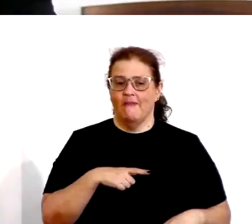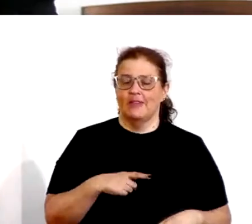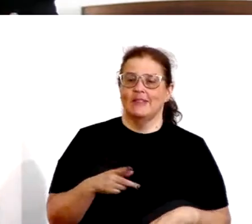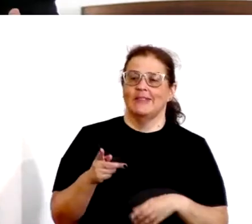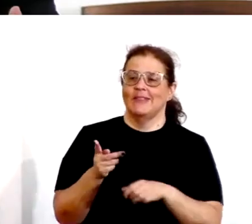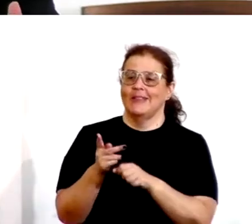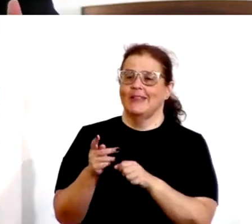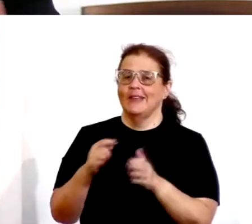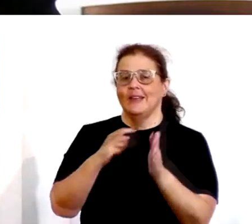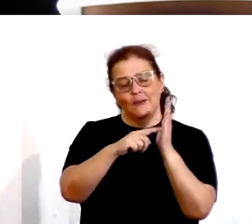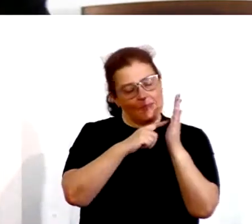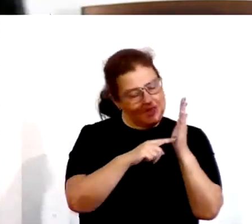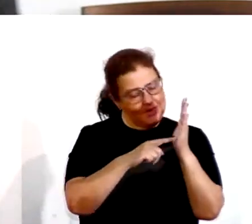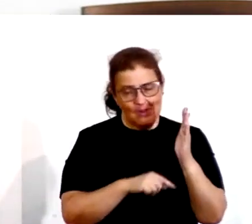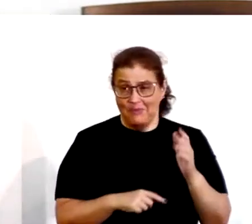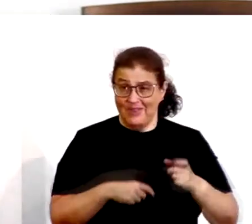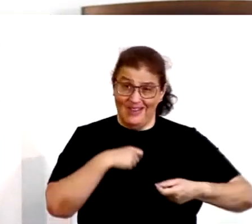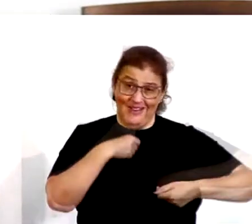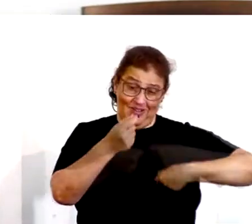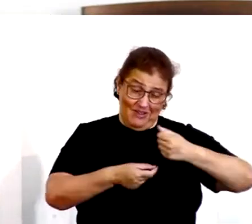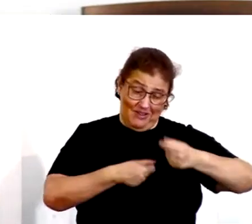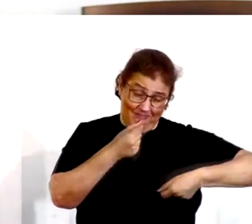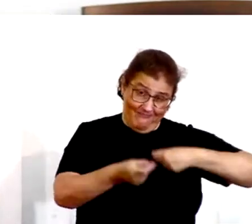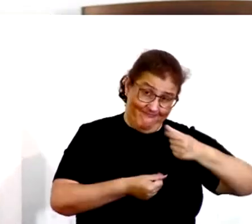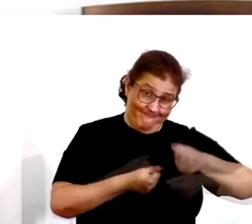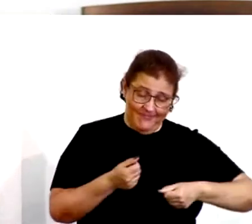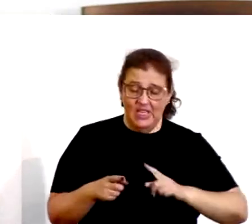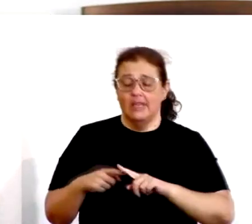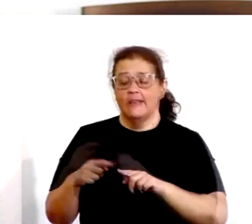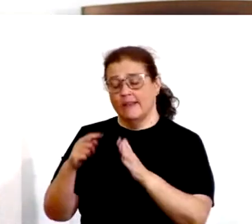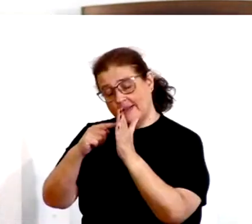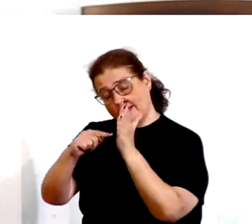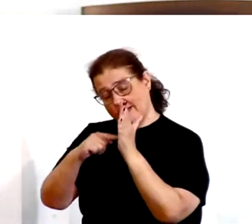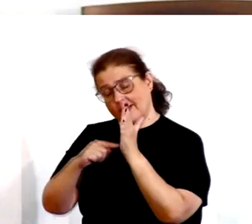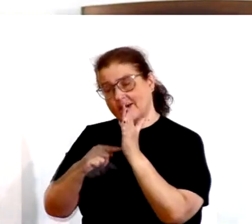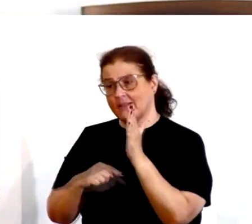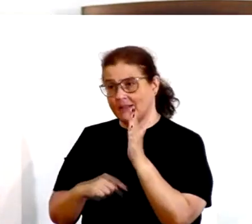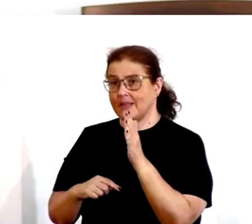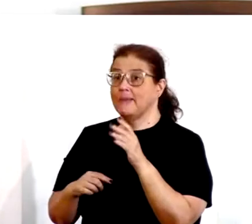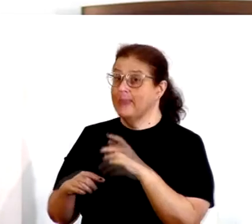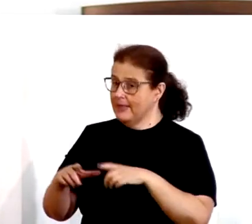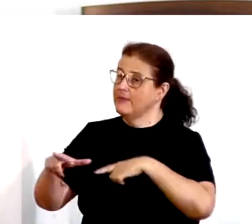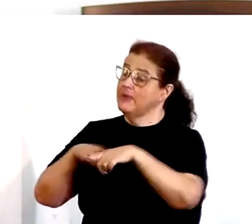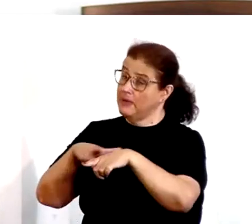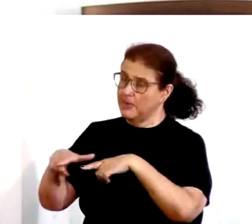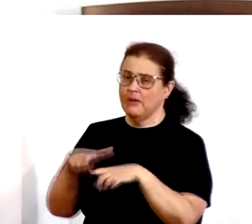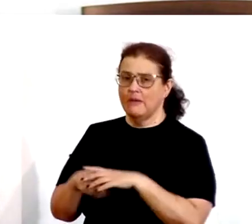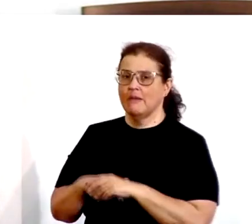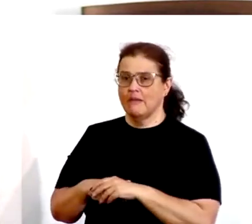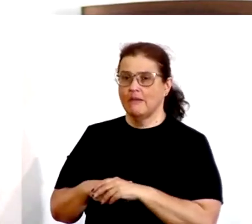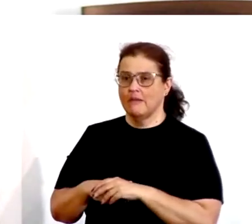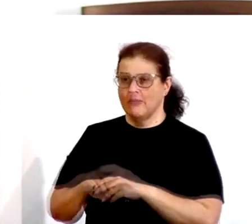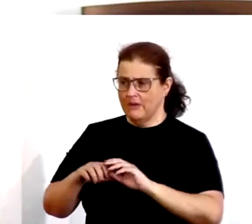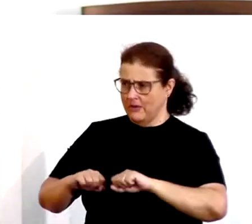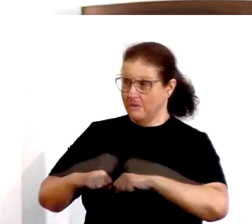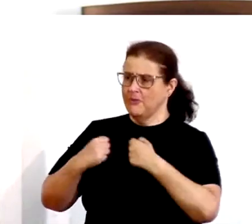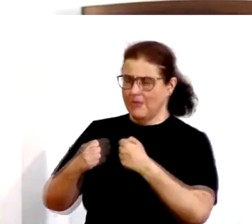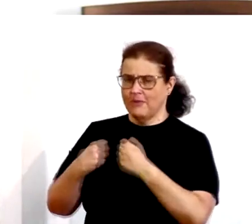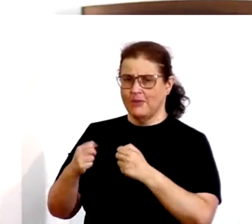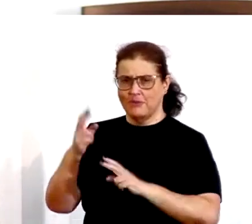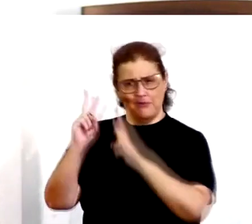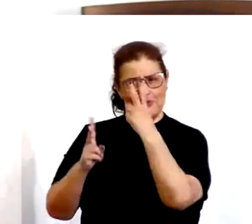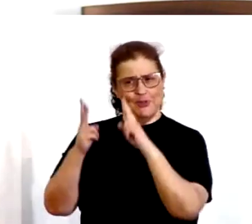planejar bem as suas finanças. Seja seguidores na sua área profissional, para que você possa ter referenciais de pessoas de